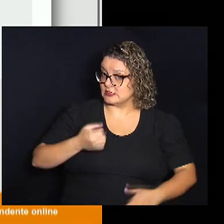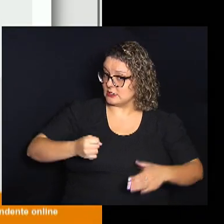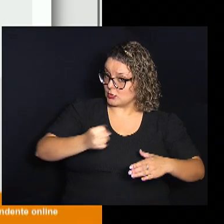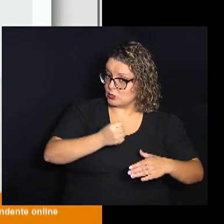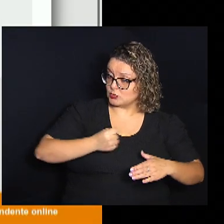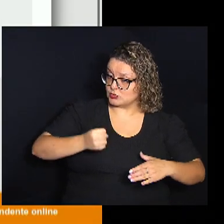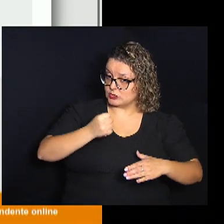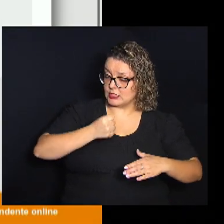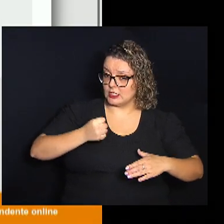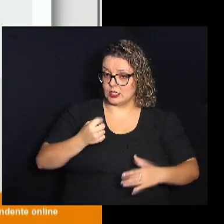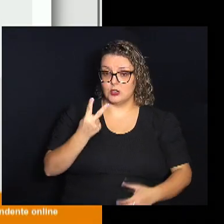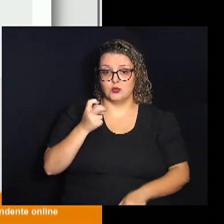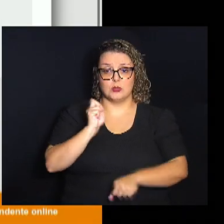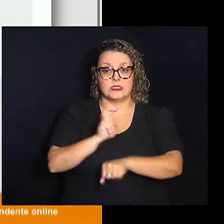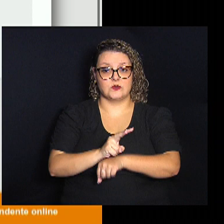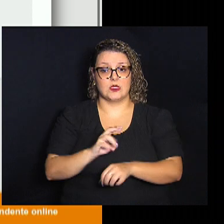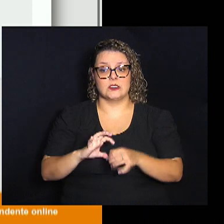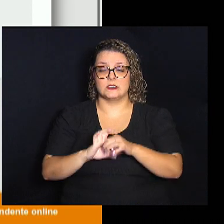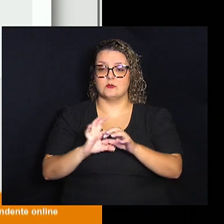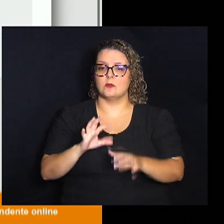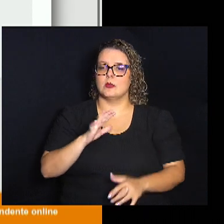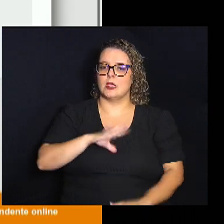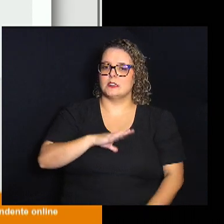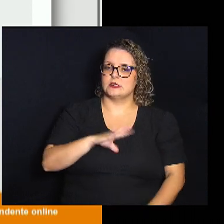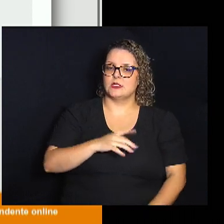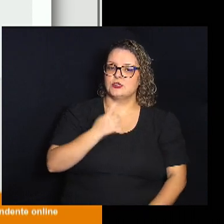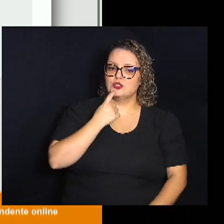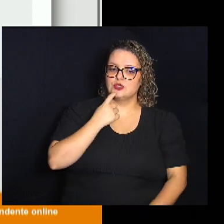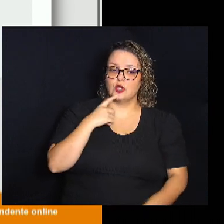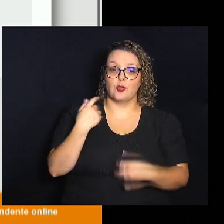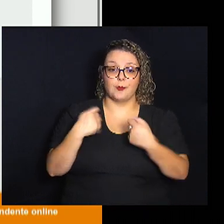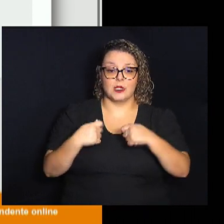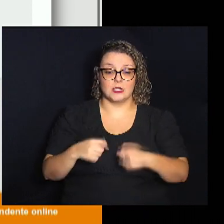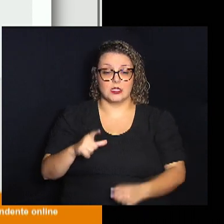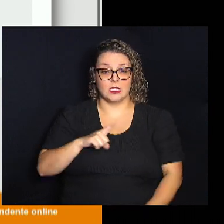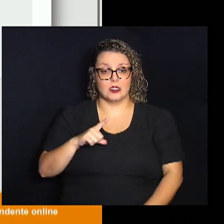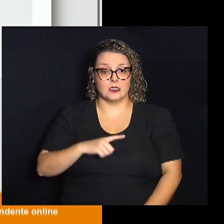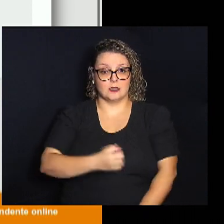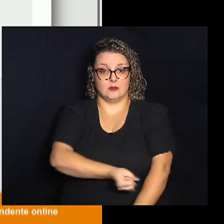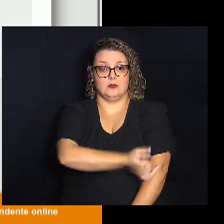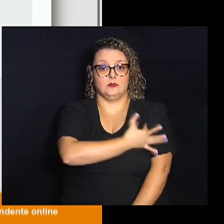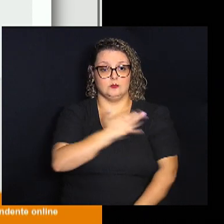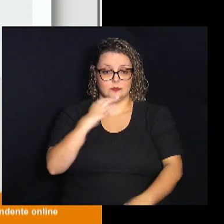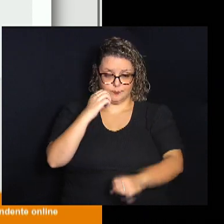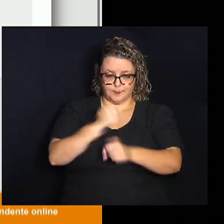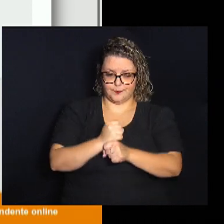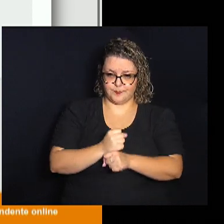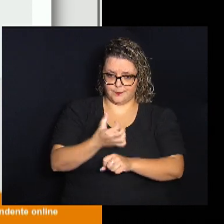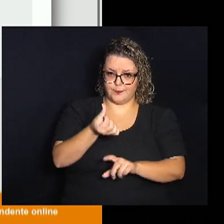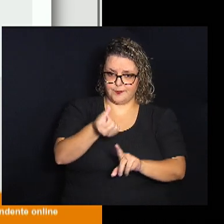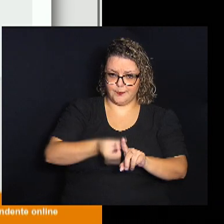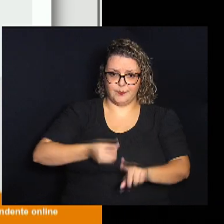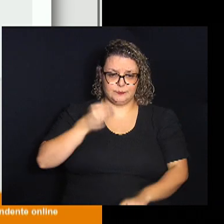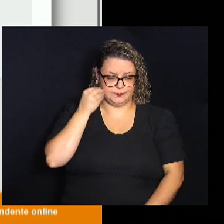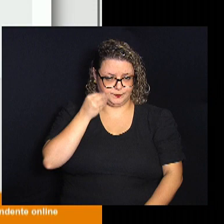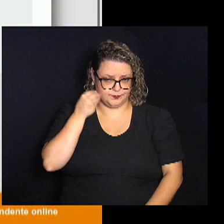Atenção, 2 vagas disponíveis para a cidade de Campinas. Precisa ter ensino fundamental completo, 6 meses de